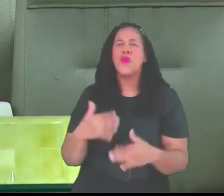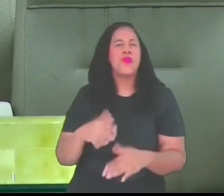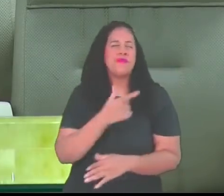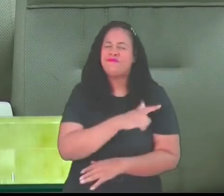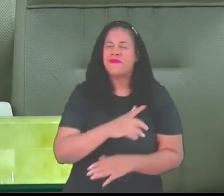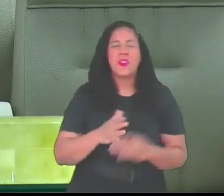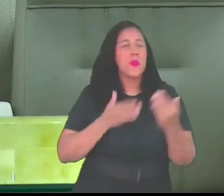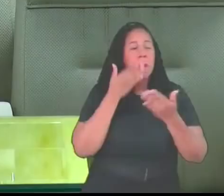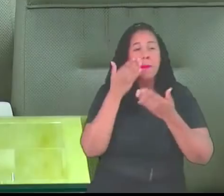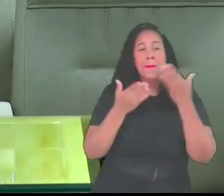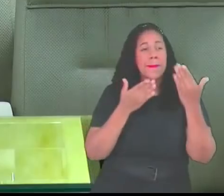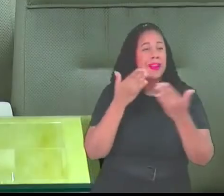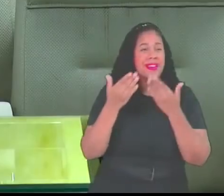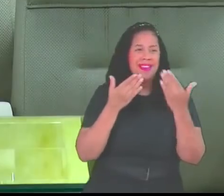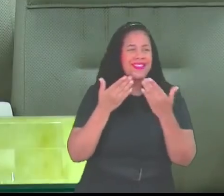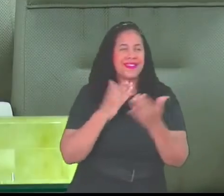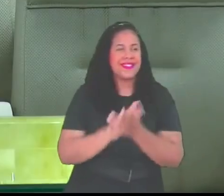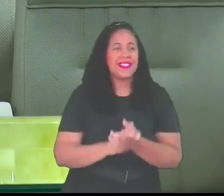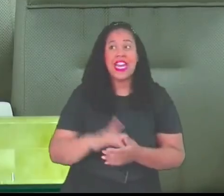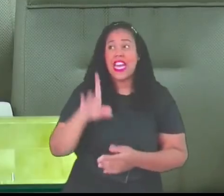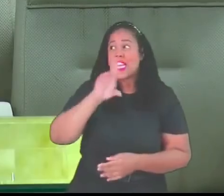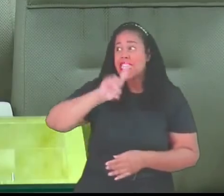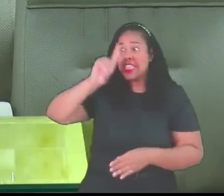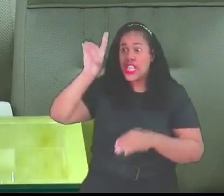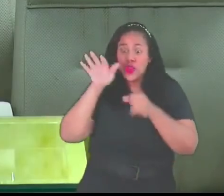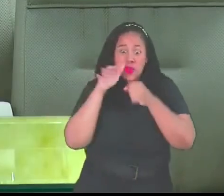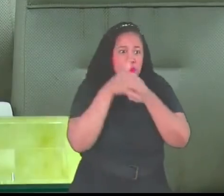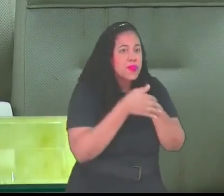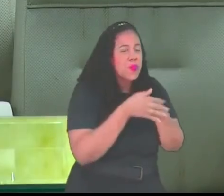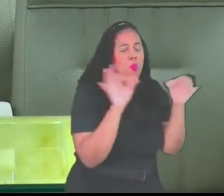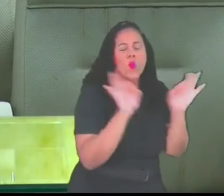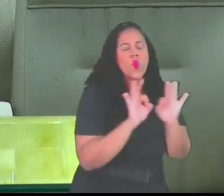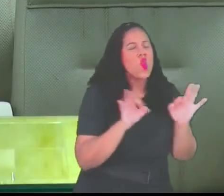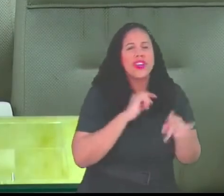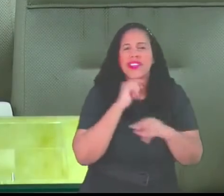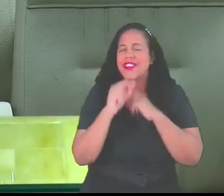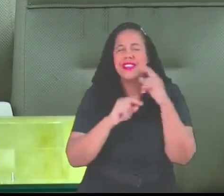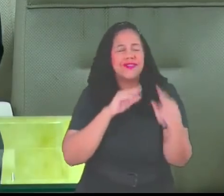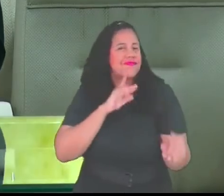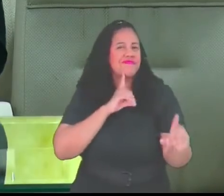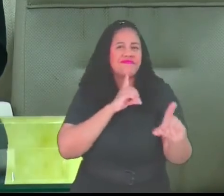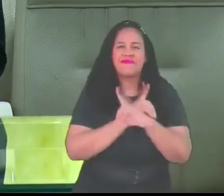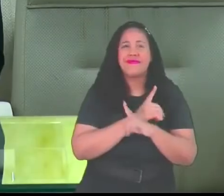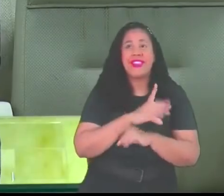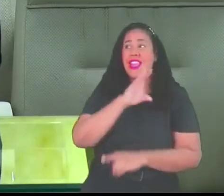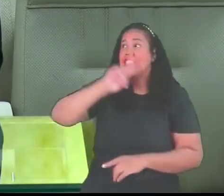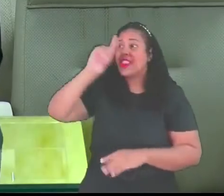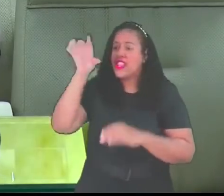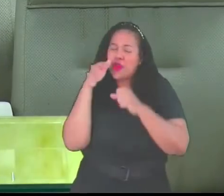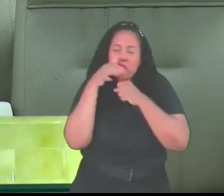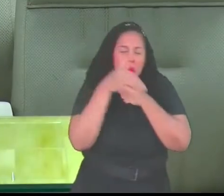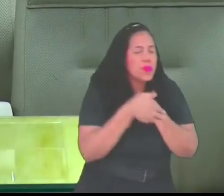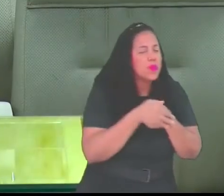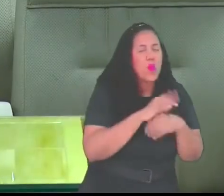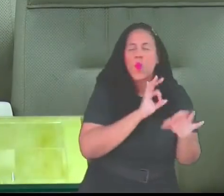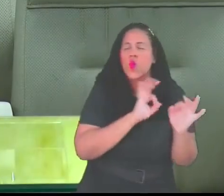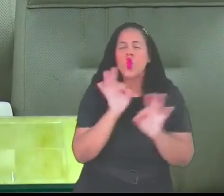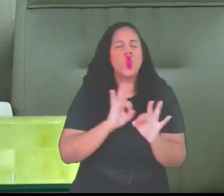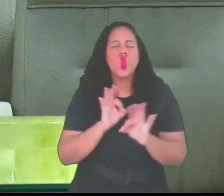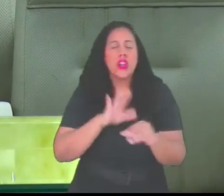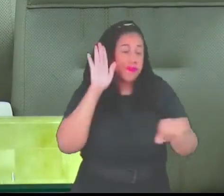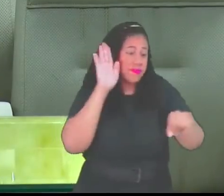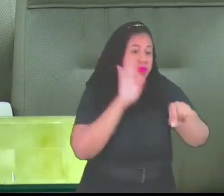Se Deus esconder, ninguém acha. Se Deus guardar, ninguém toca. Se